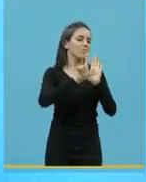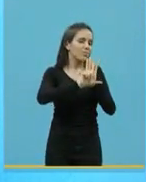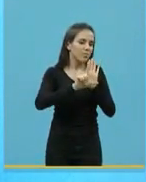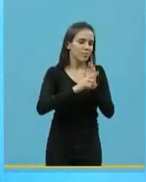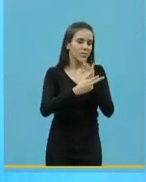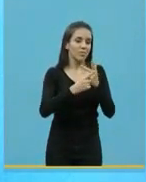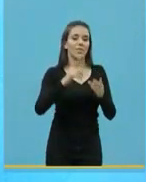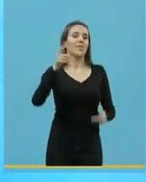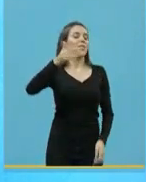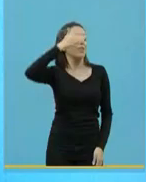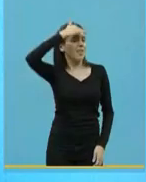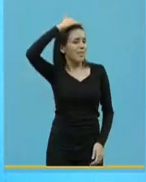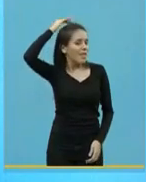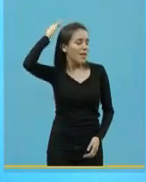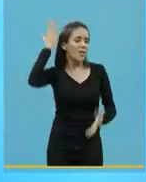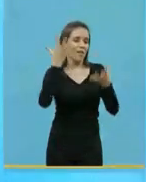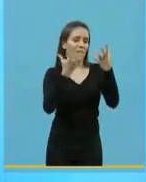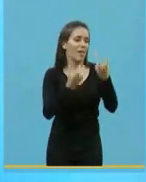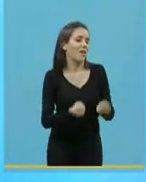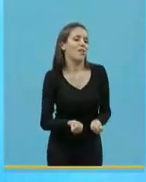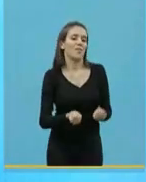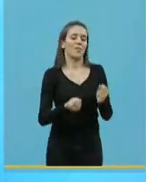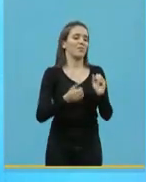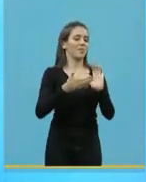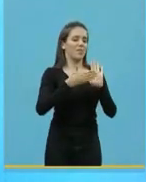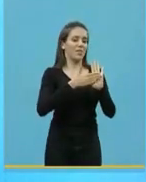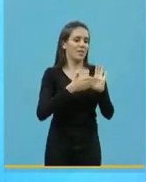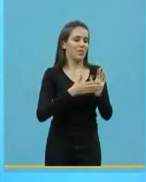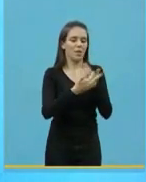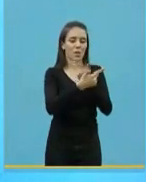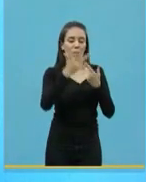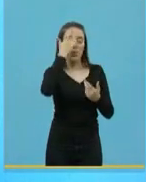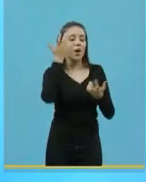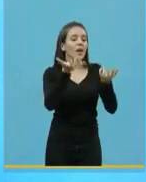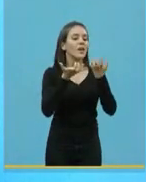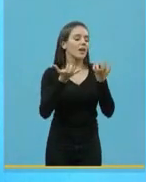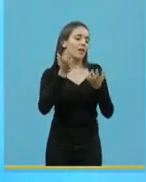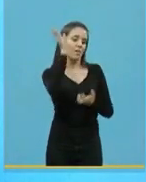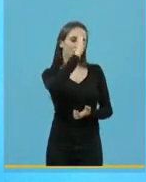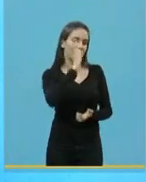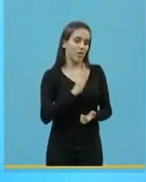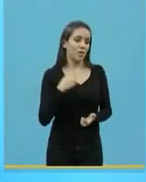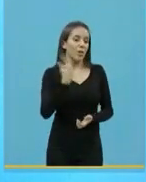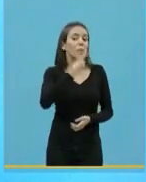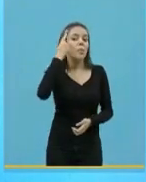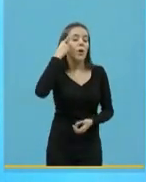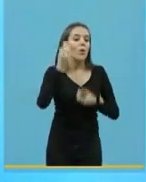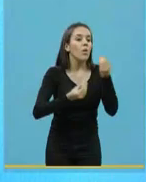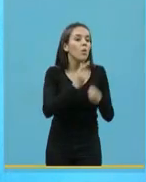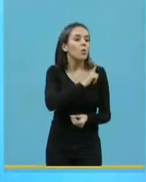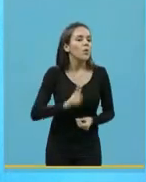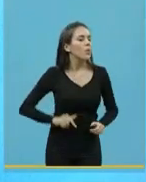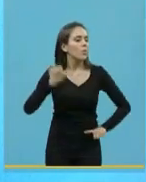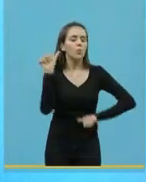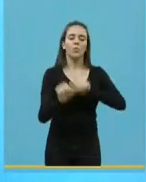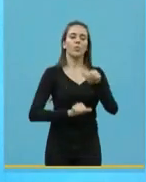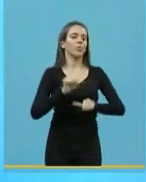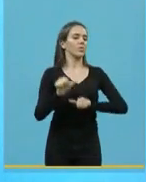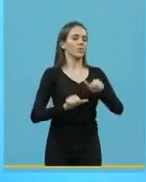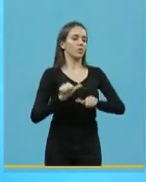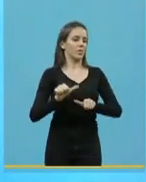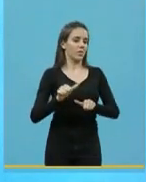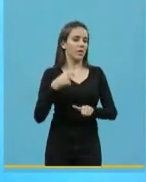medidas do temer não há prova nenhuma medida que sirva o povo brasileiro está na hora de pensar a governabilidade de um outro jeito e aí